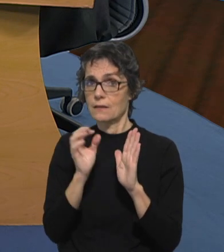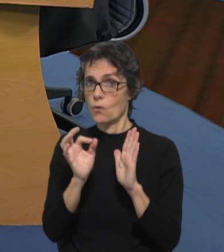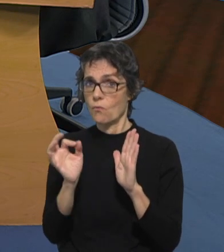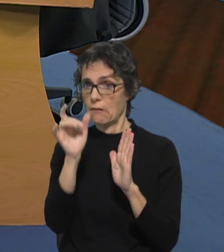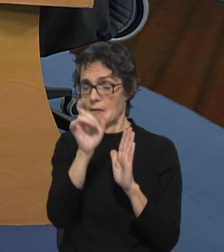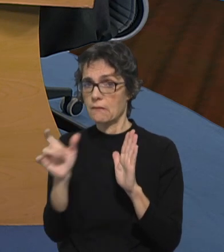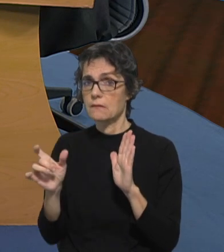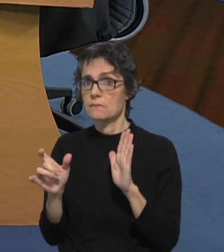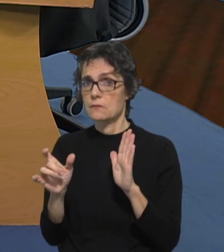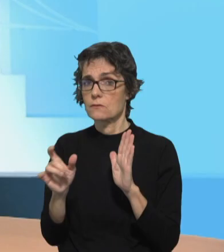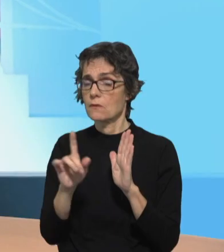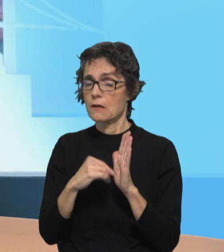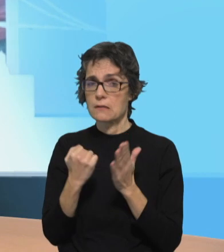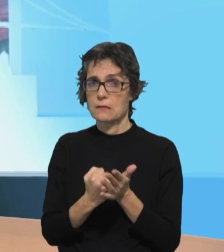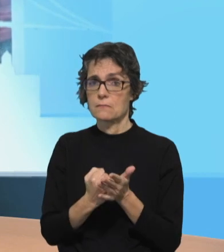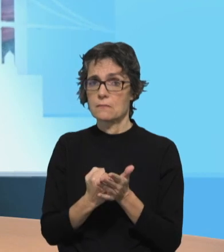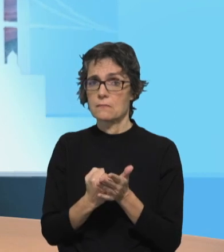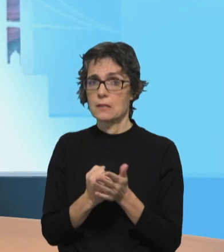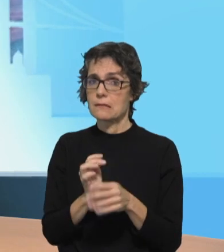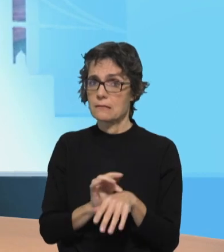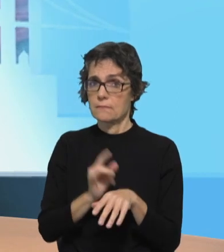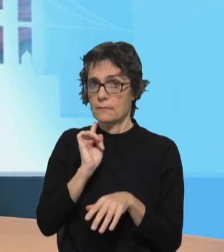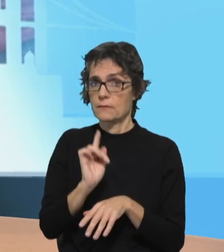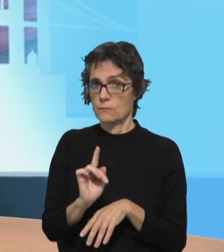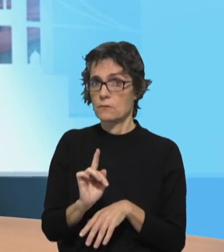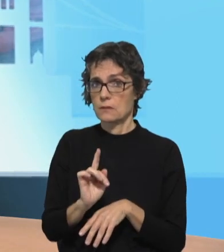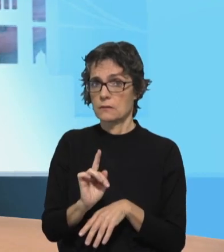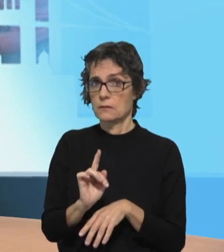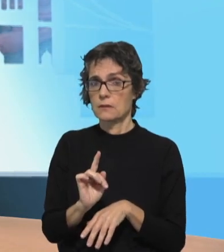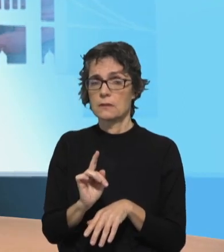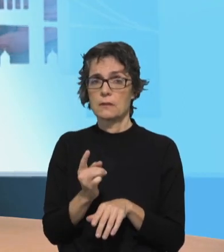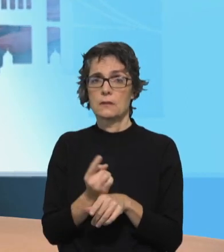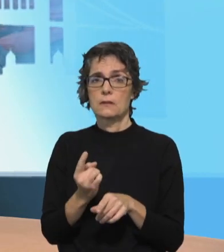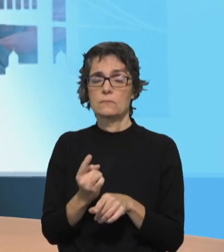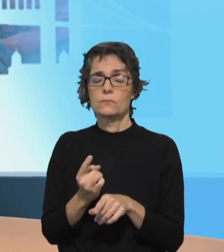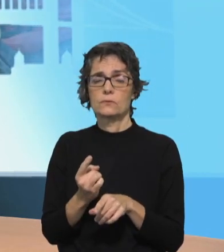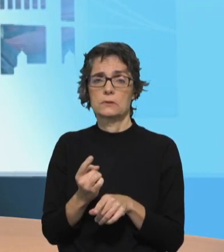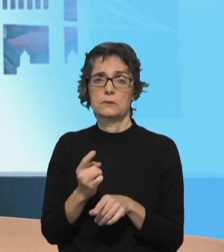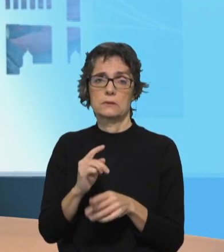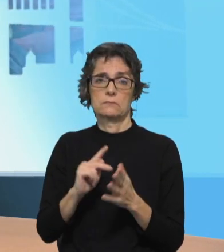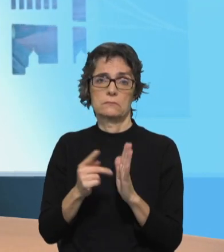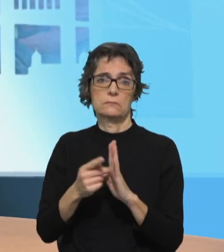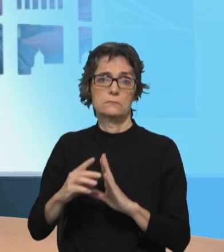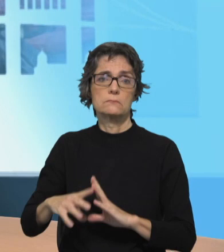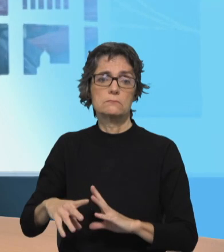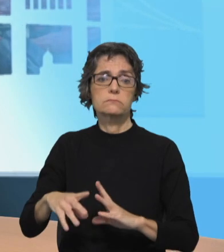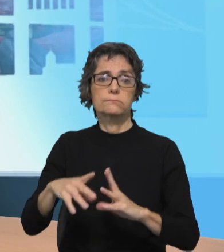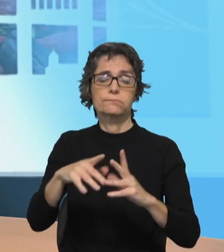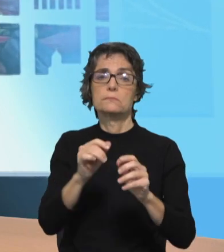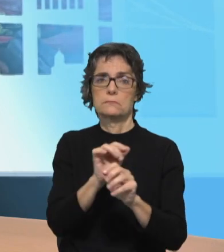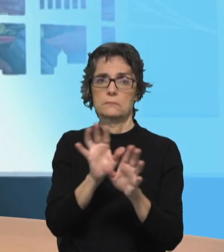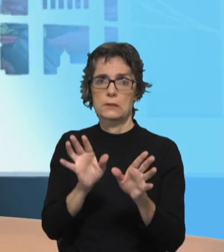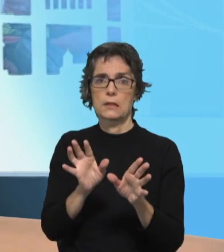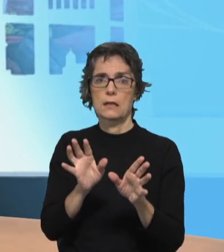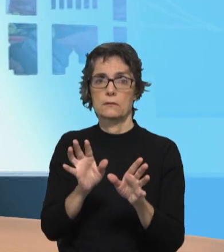homem, não é? Que haja esta sensibilidade em que o avanço da tecnologia respeite